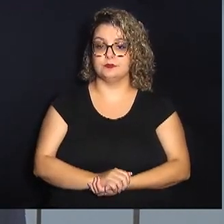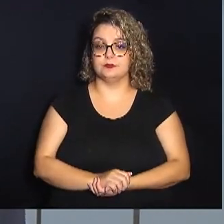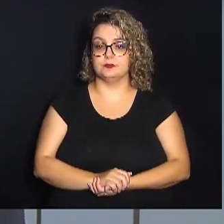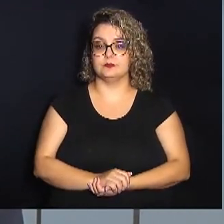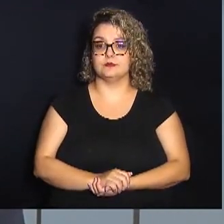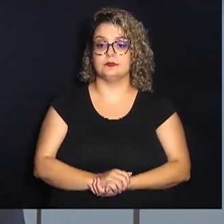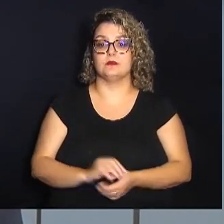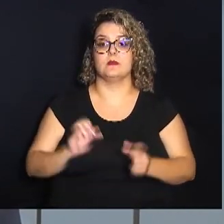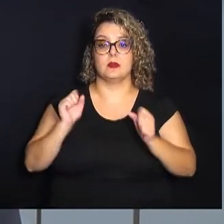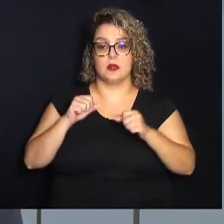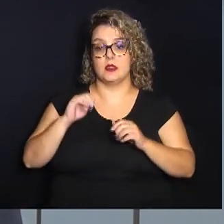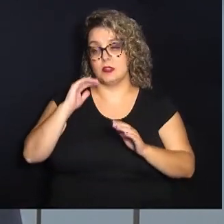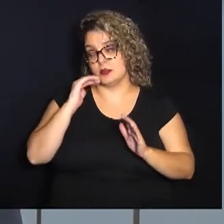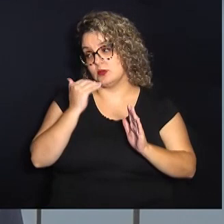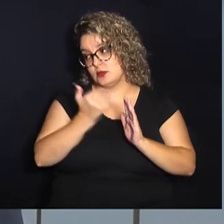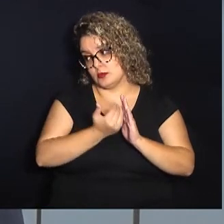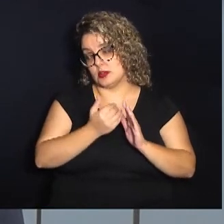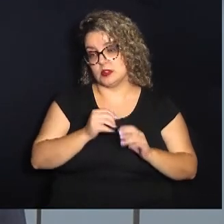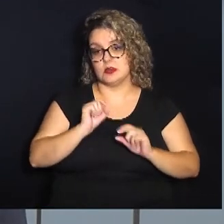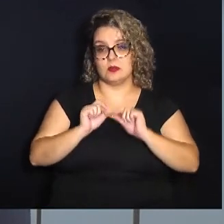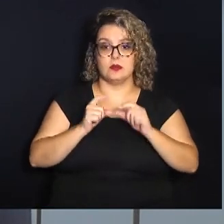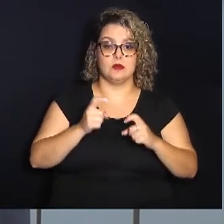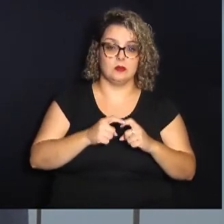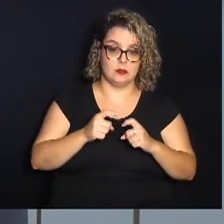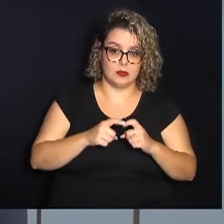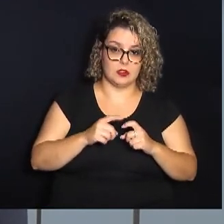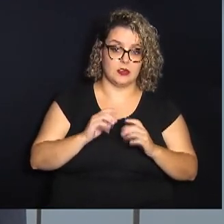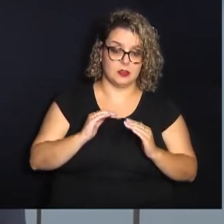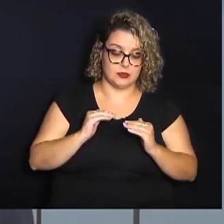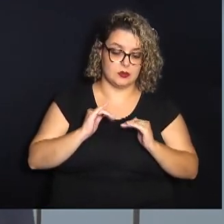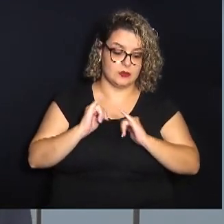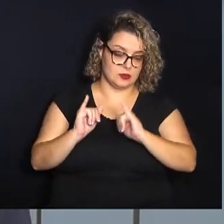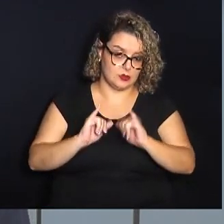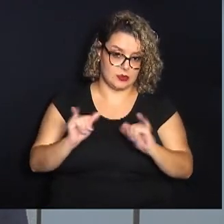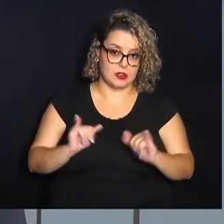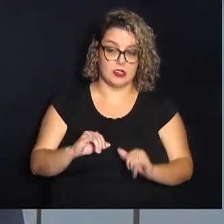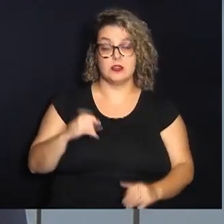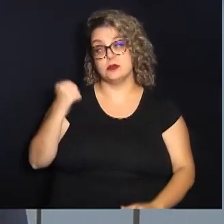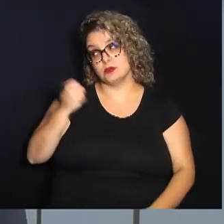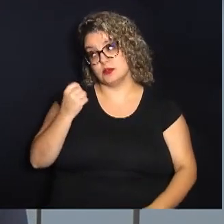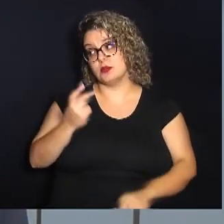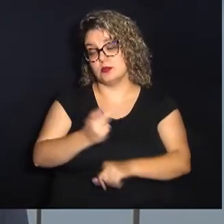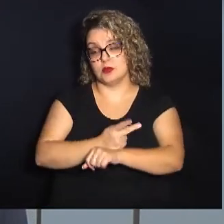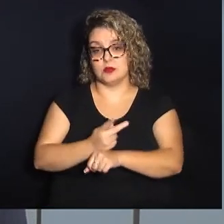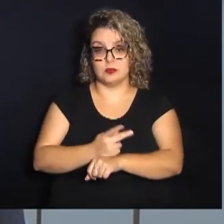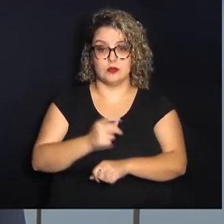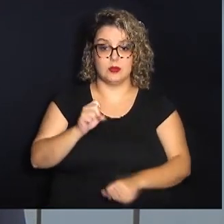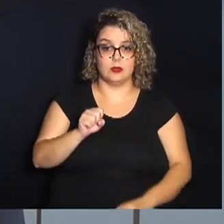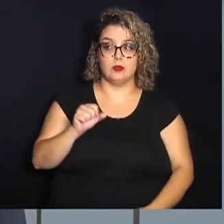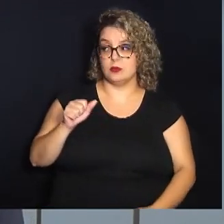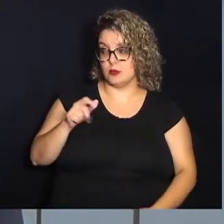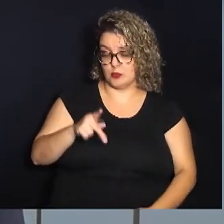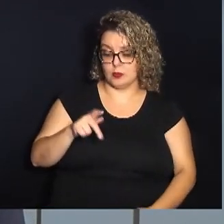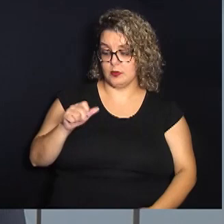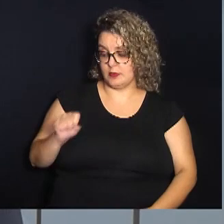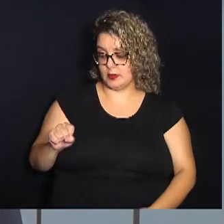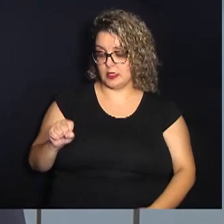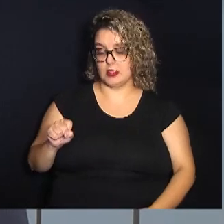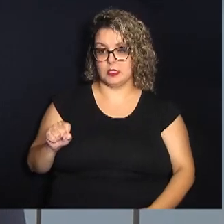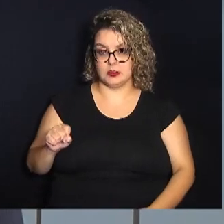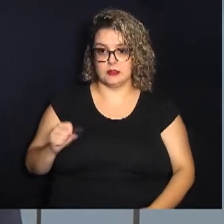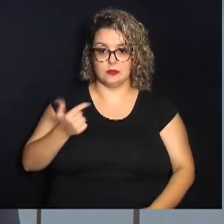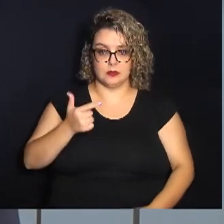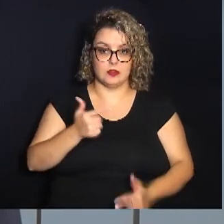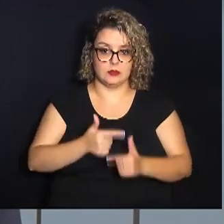recomendações médicas, né? E qualquer sinal de alarme, de agravamento, procurar um pronto-socorro quanto antes para não ter problemas